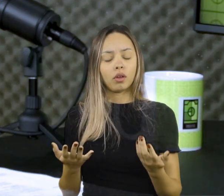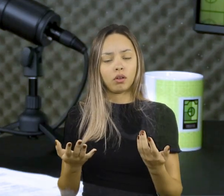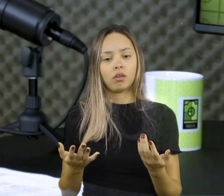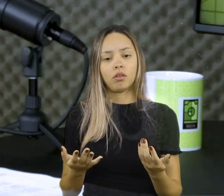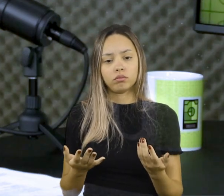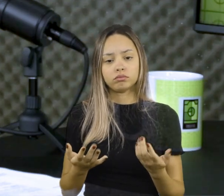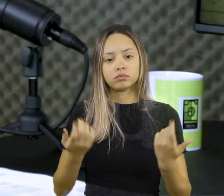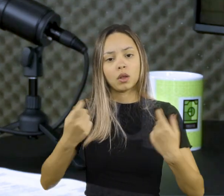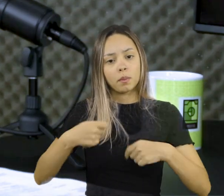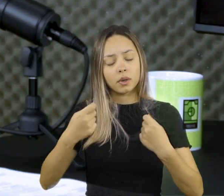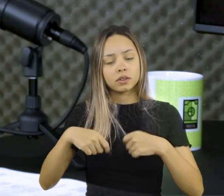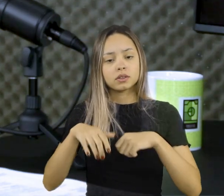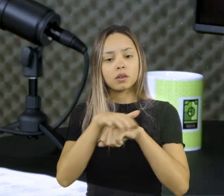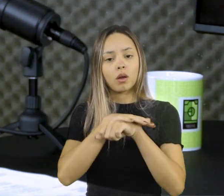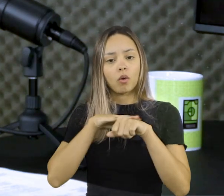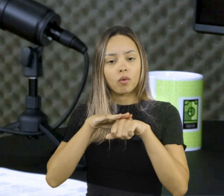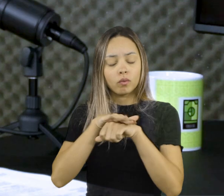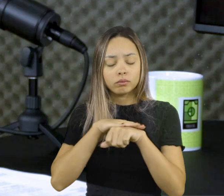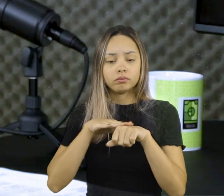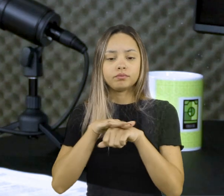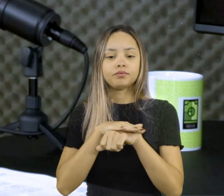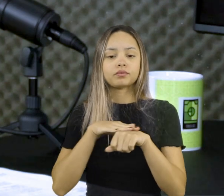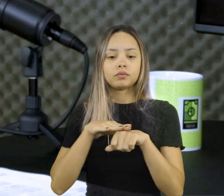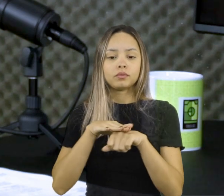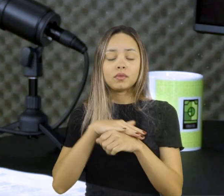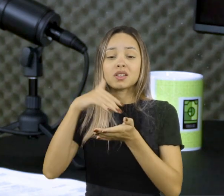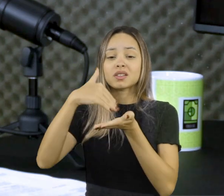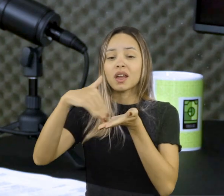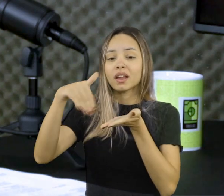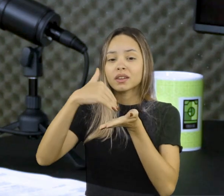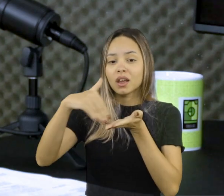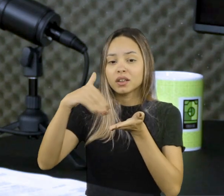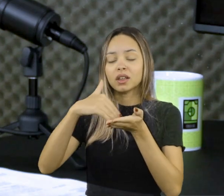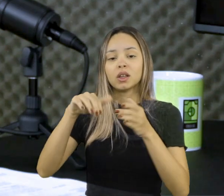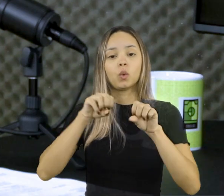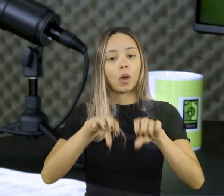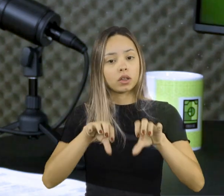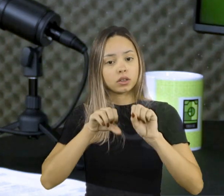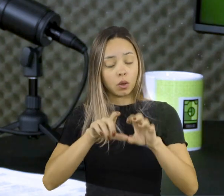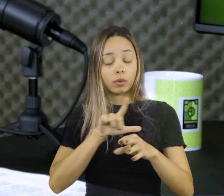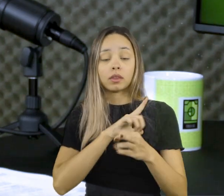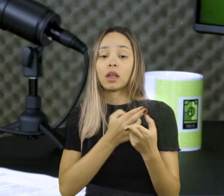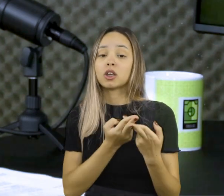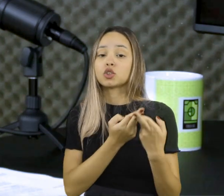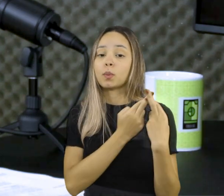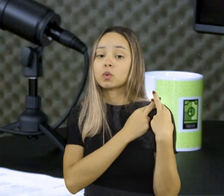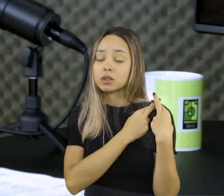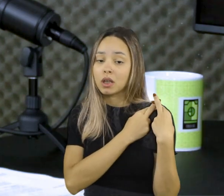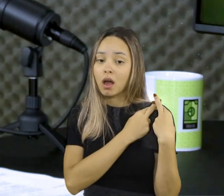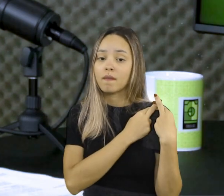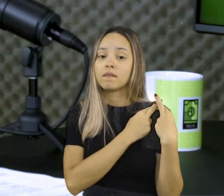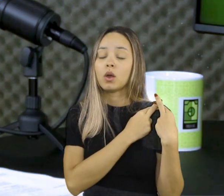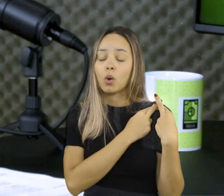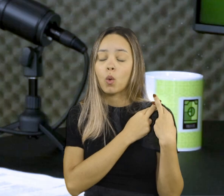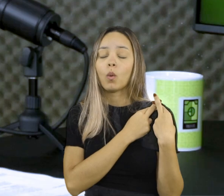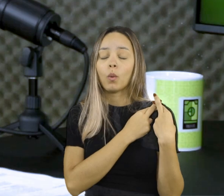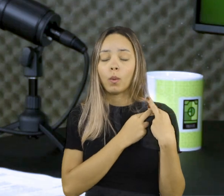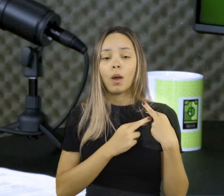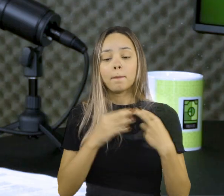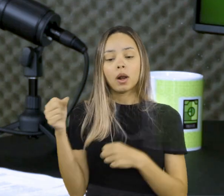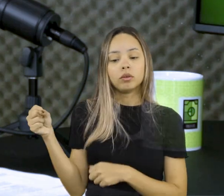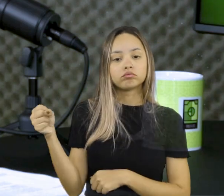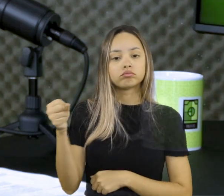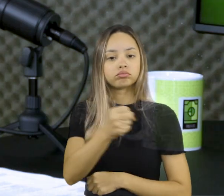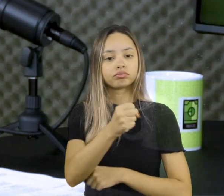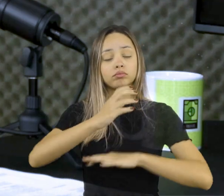vai providenciar a professora, mas sim as secretarias de educação que tem que se organizar com os profissionais para